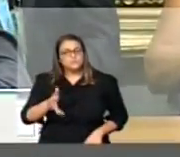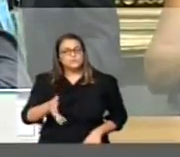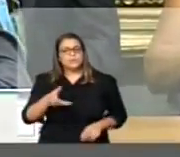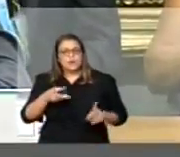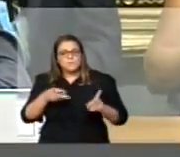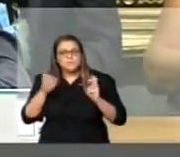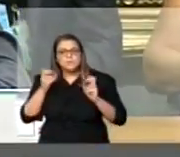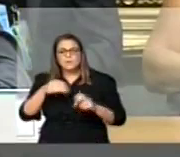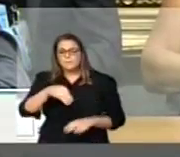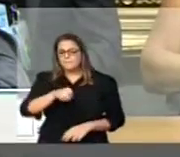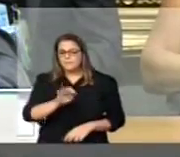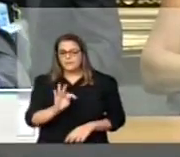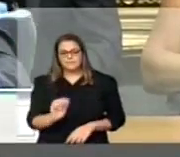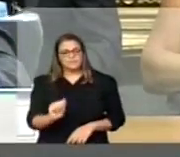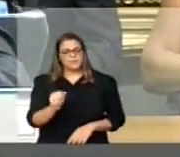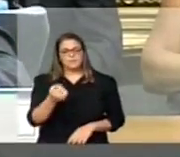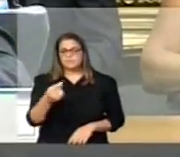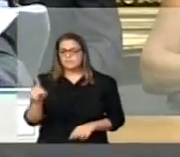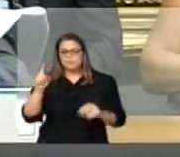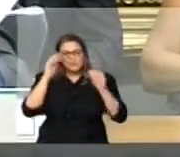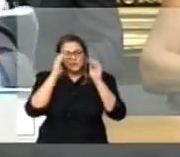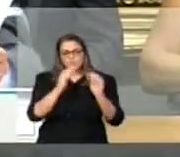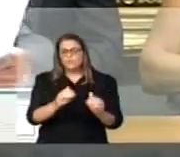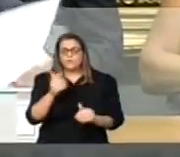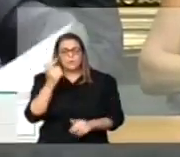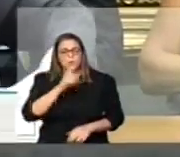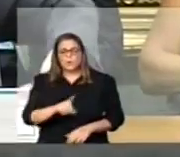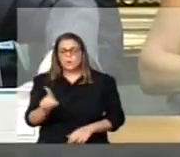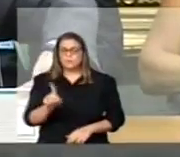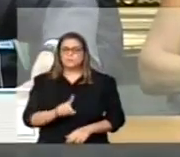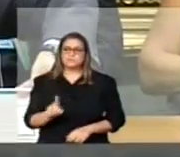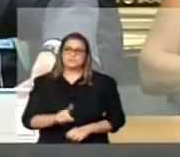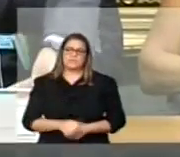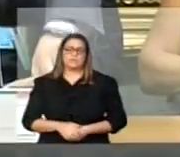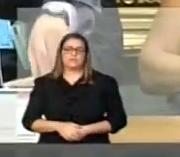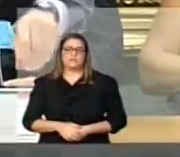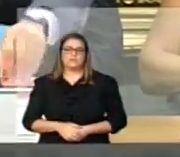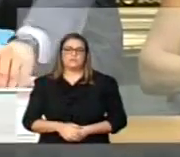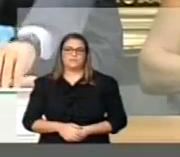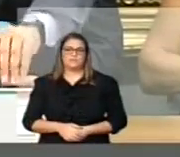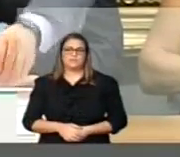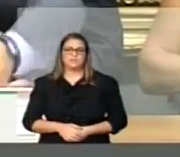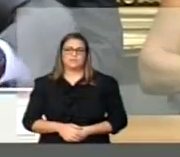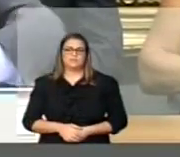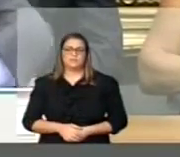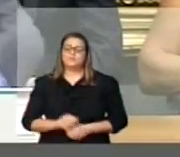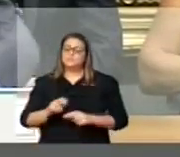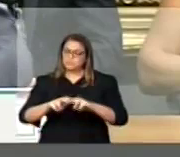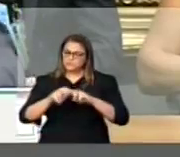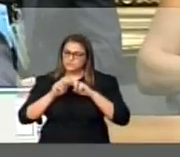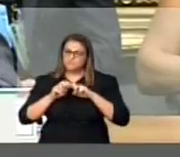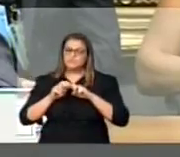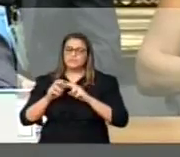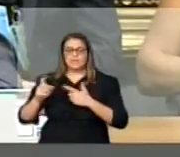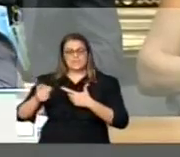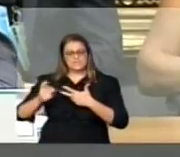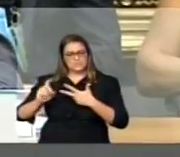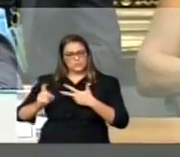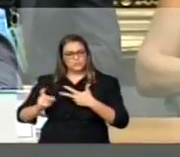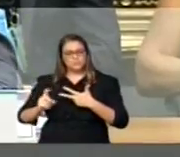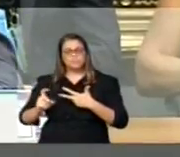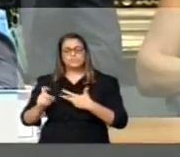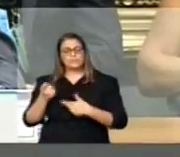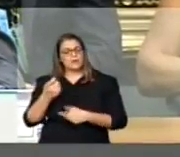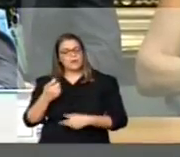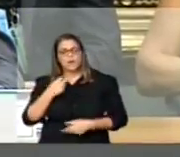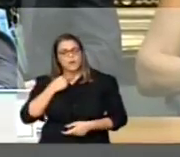que a meta não estava nem seria cumprida. Portanto, o Poder Executivo, nessas condições,